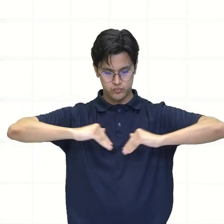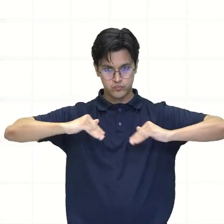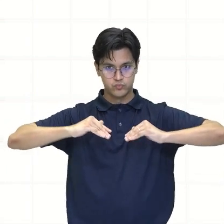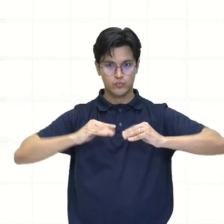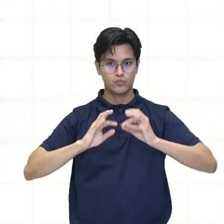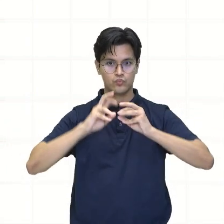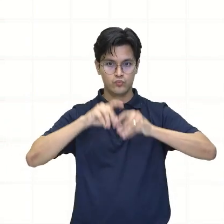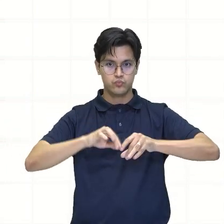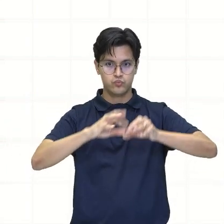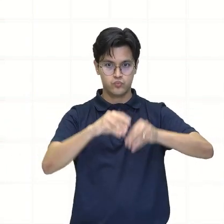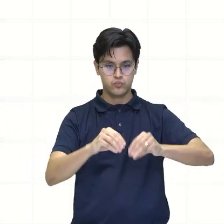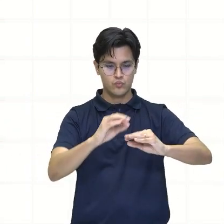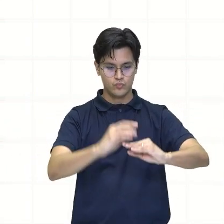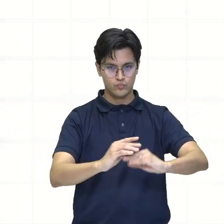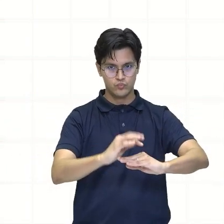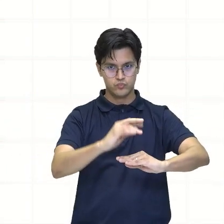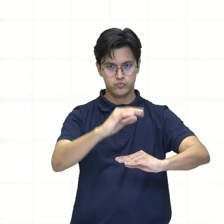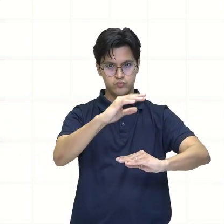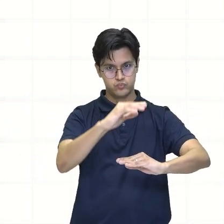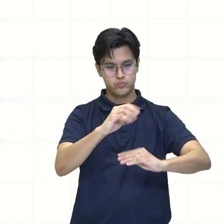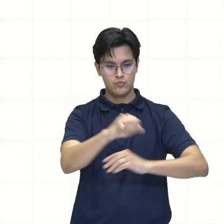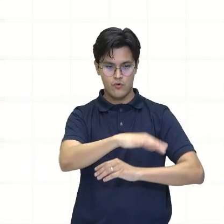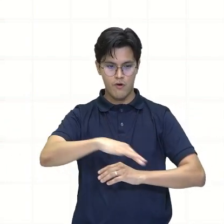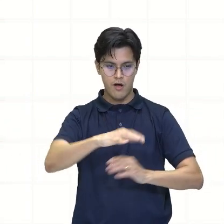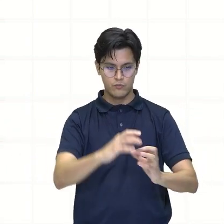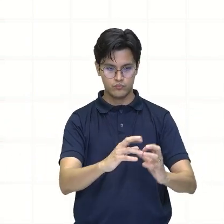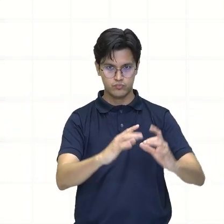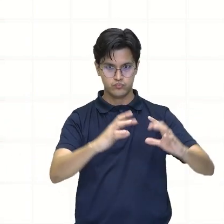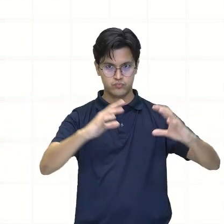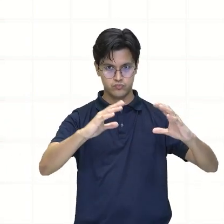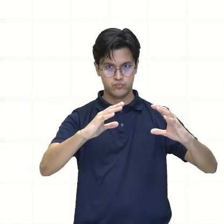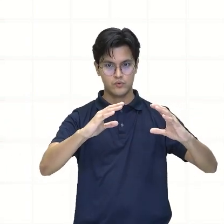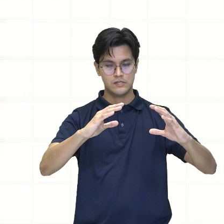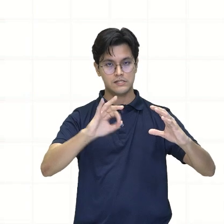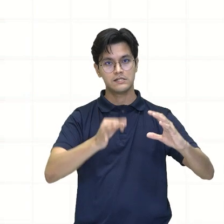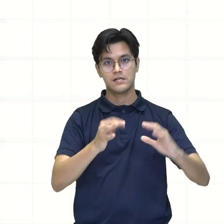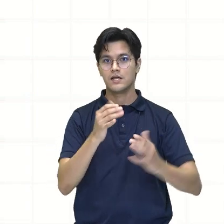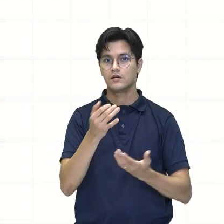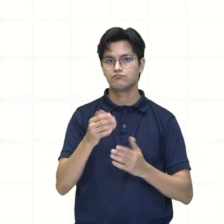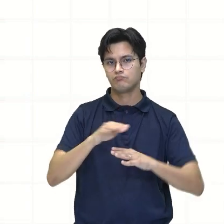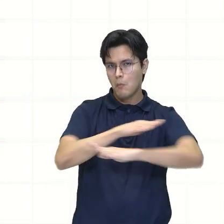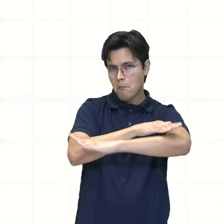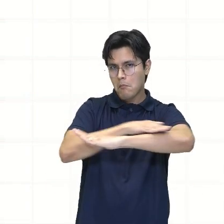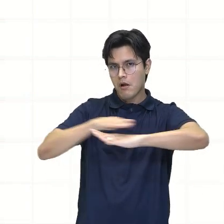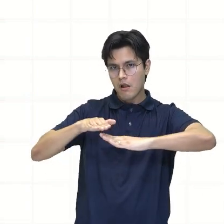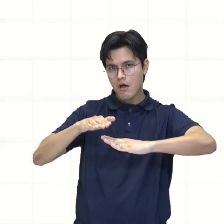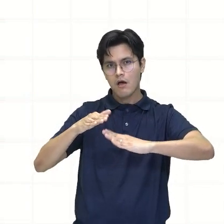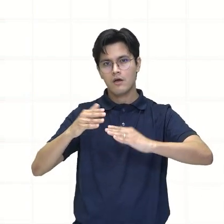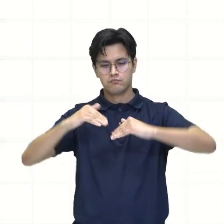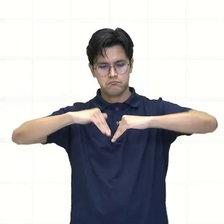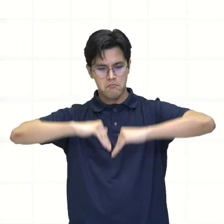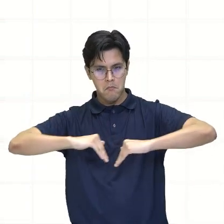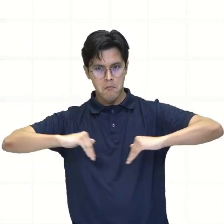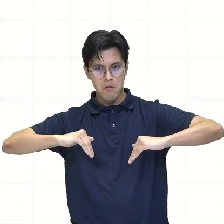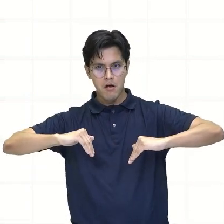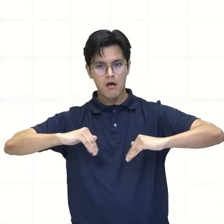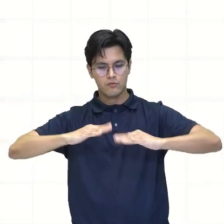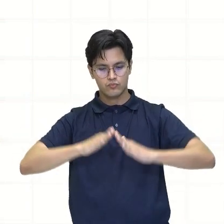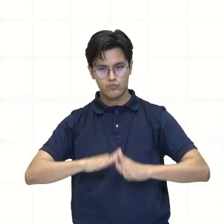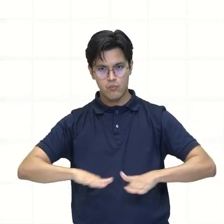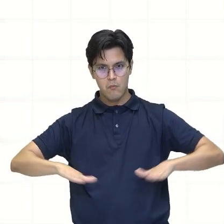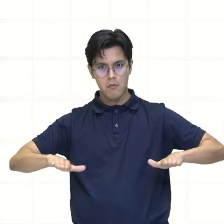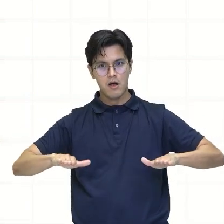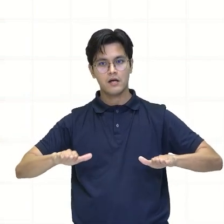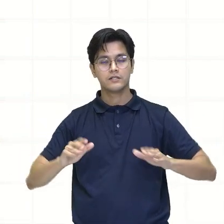ser transportados para uma outra área, seja ali para uma área mais plana, uma área mais baixa, e aí a gente vai